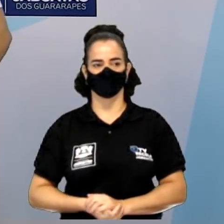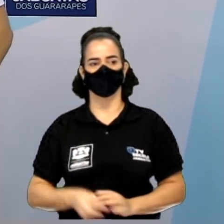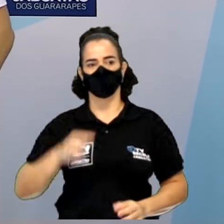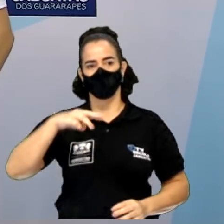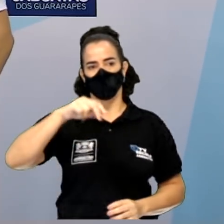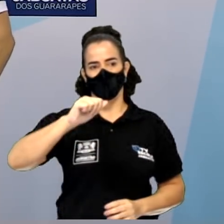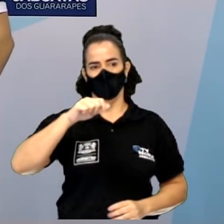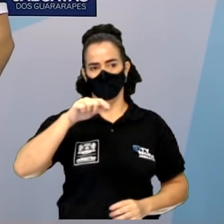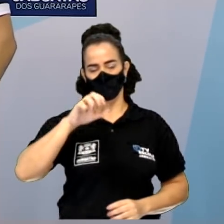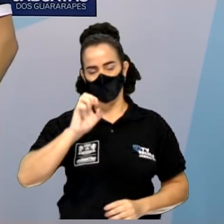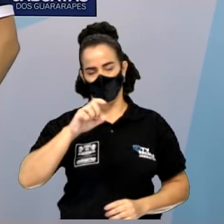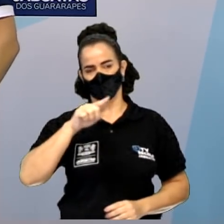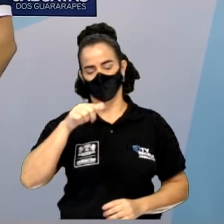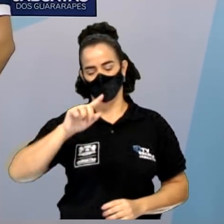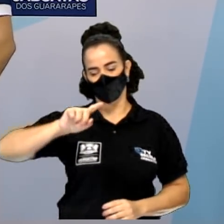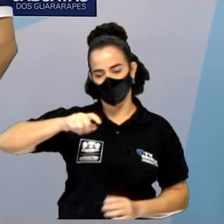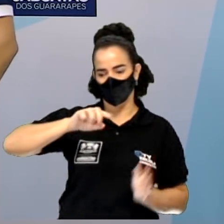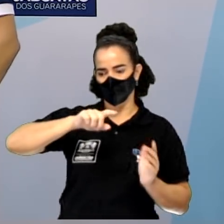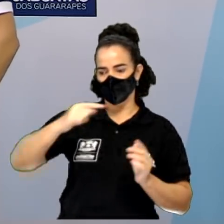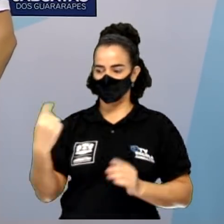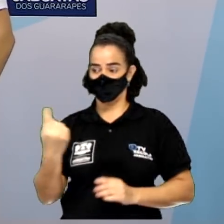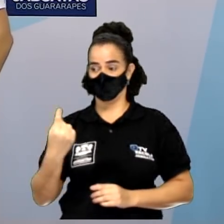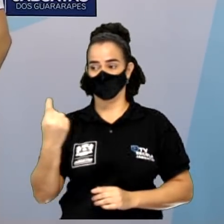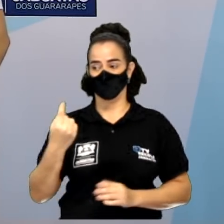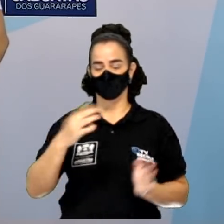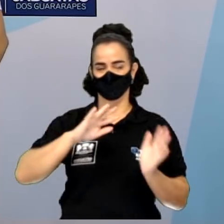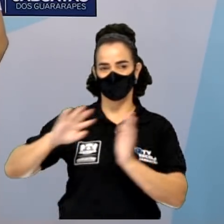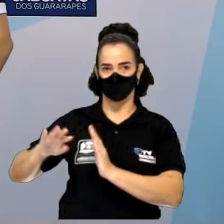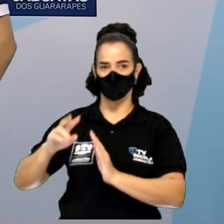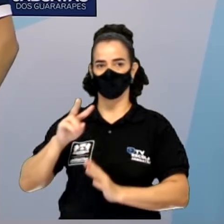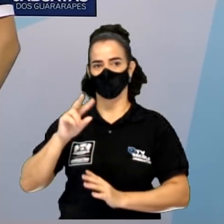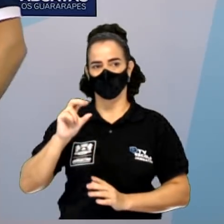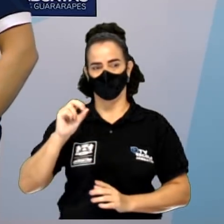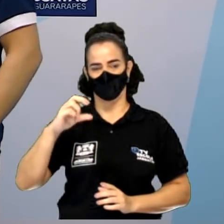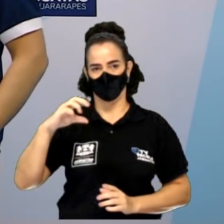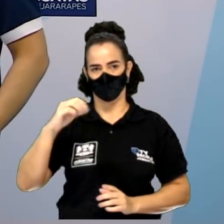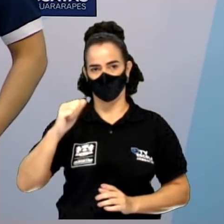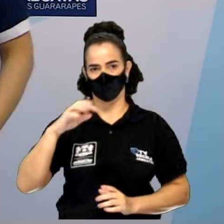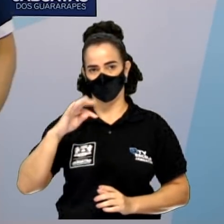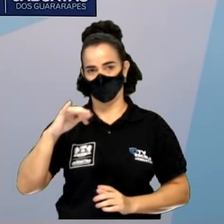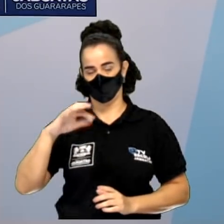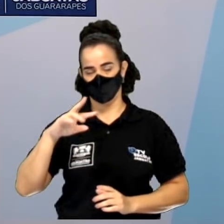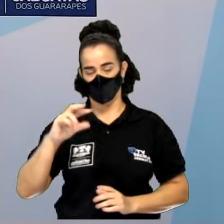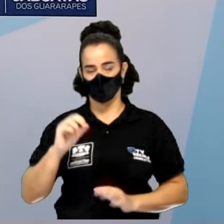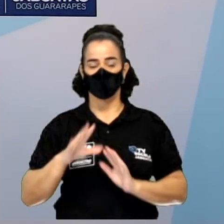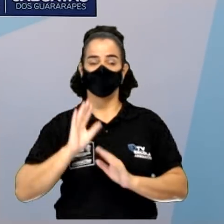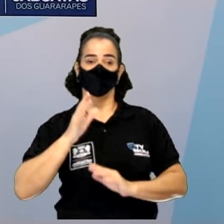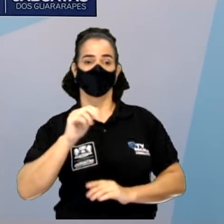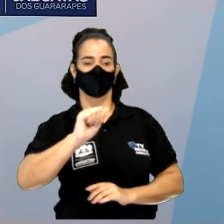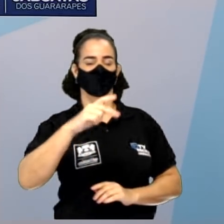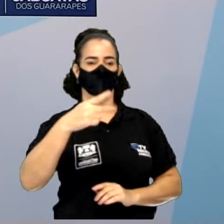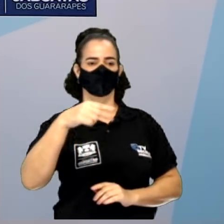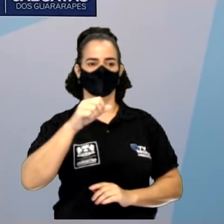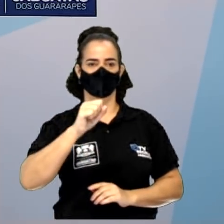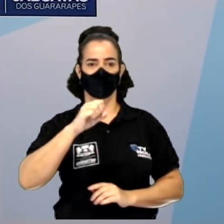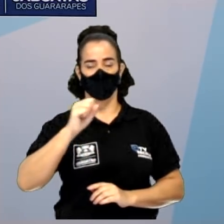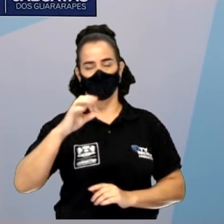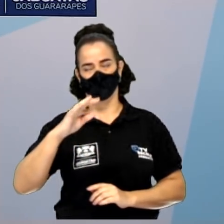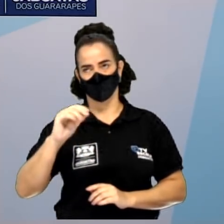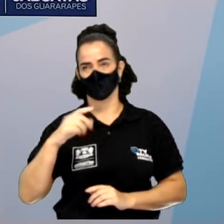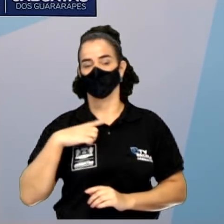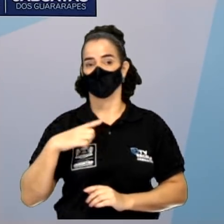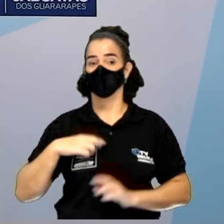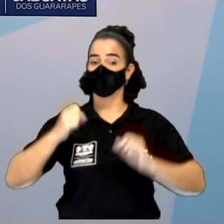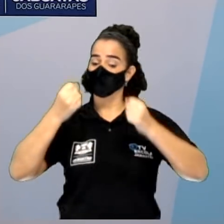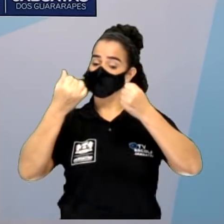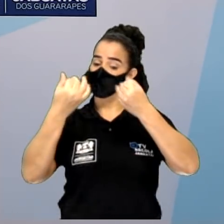um vocativo, tá? Cuidado para não confundir vocativo com aposto, que aposto é quando a gente tem uma explicação, né? Às vezes tem vários tipos de